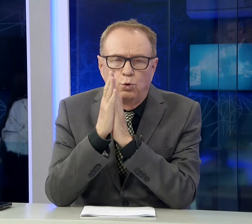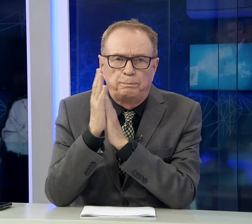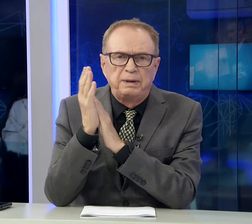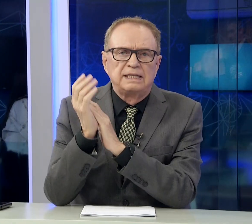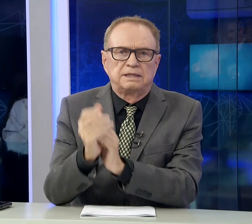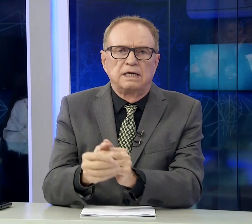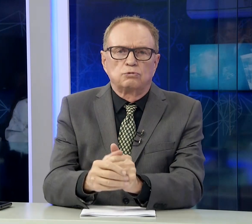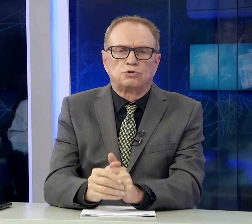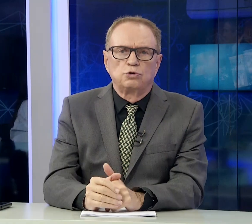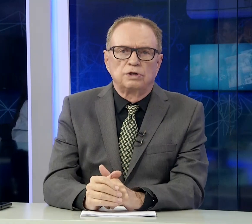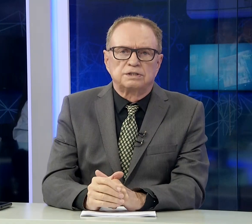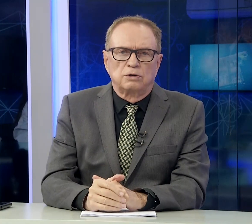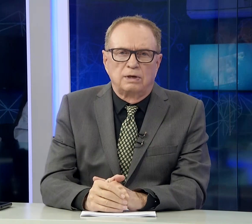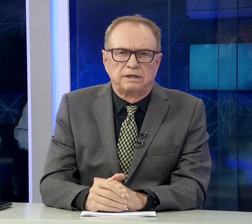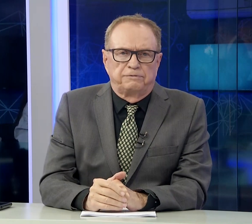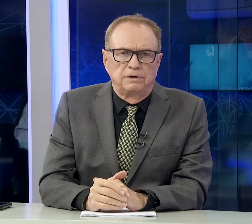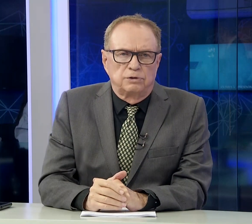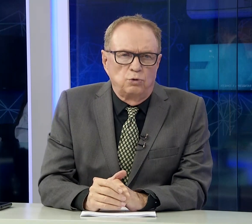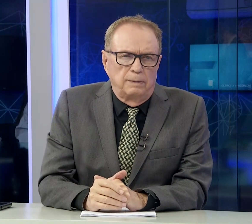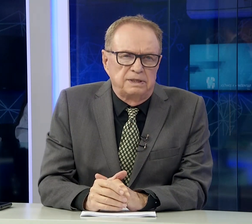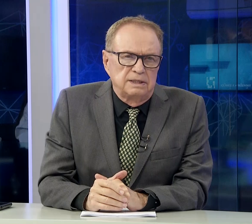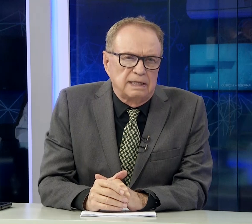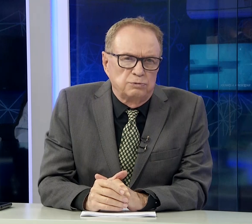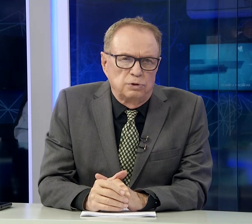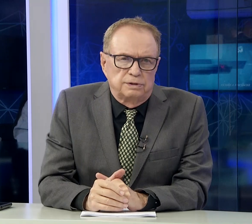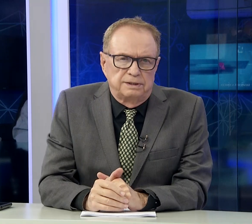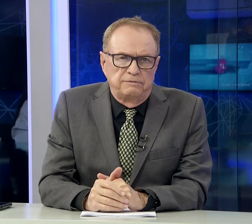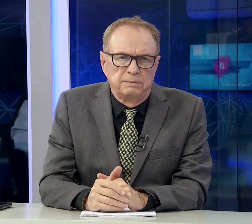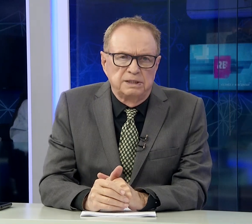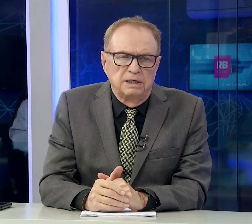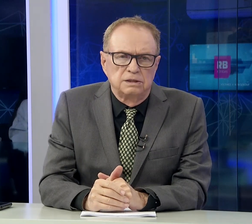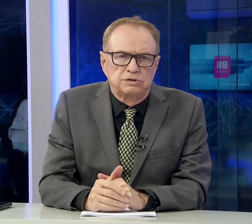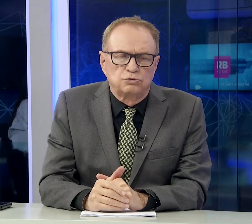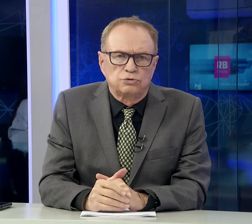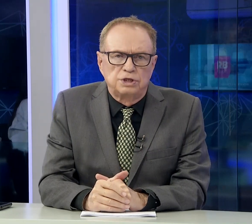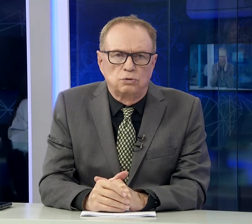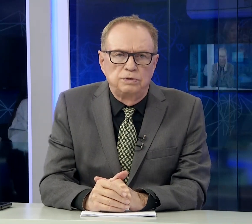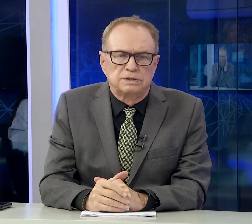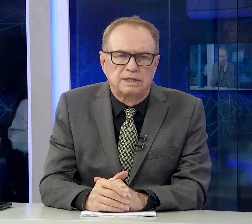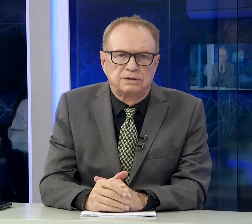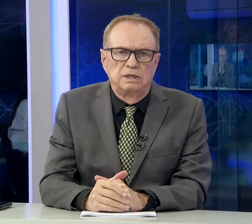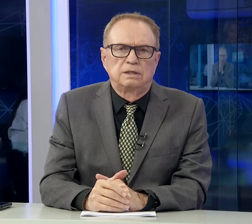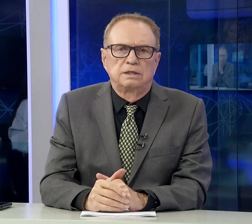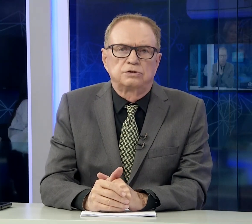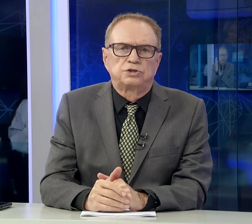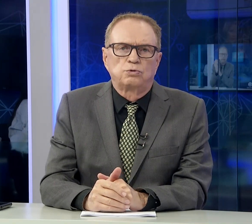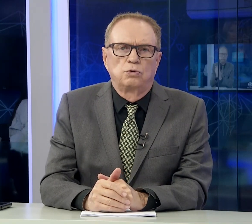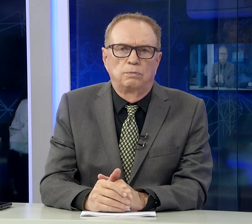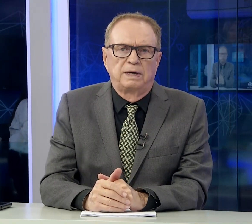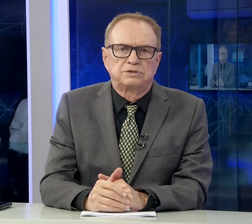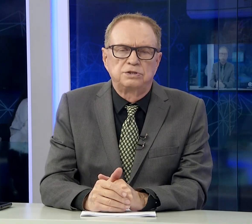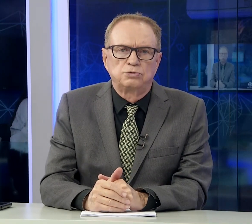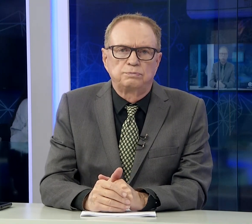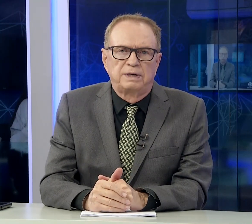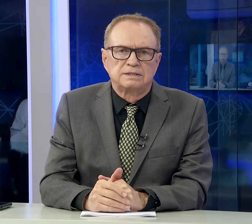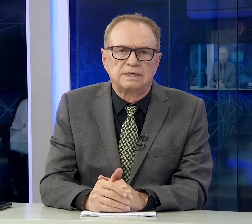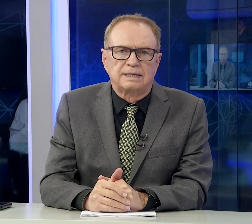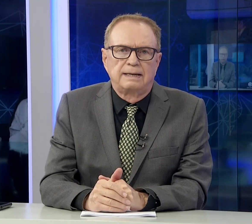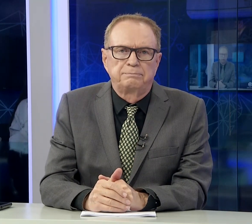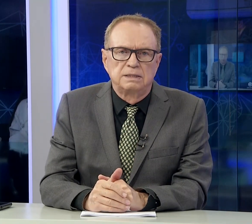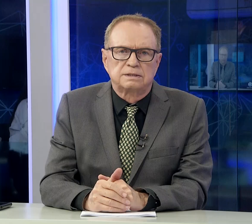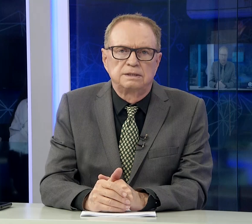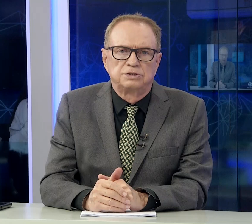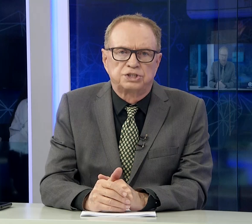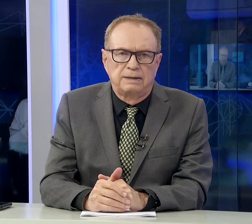O PDT anunciou nesta quarta-feira que o apresentador da TV Bandeirantes, José Luiz da Atena, chegou ao partido para